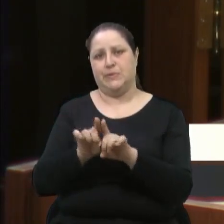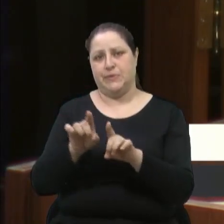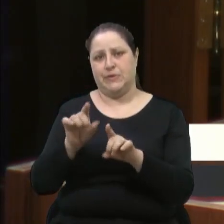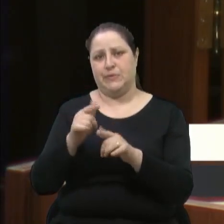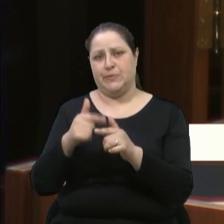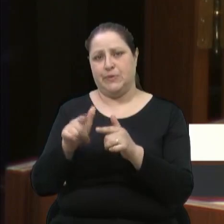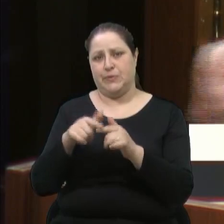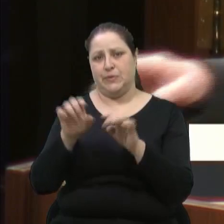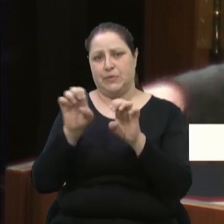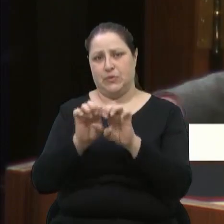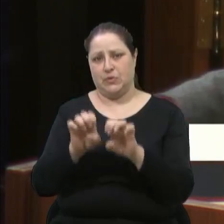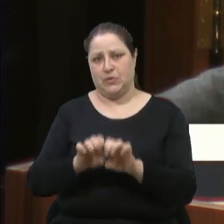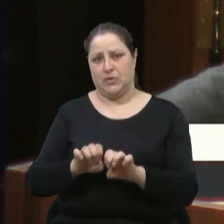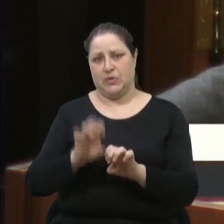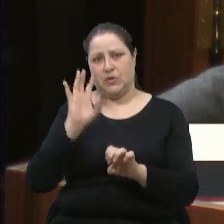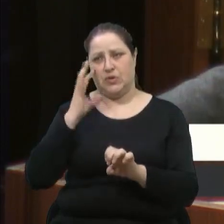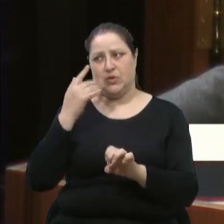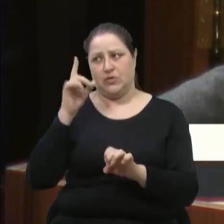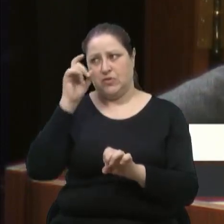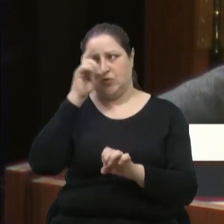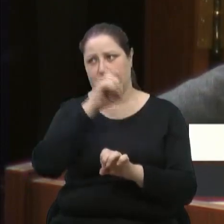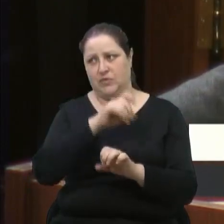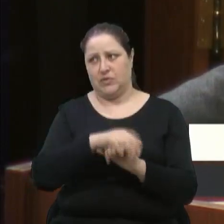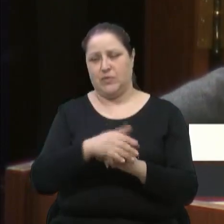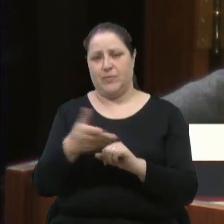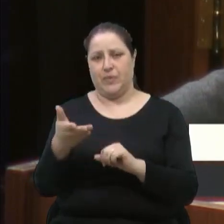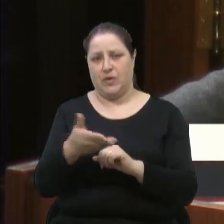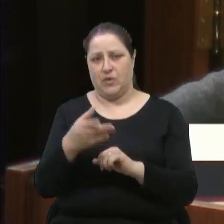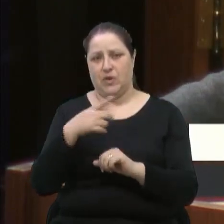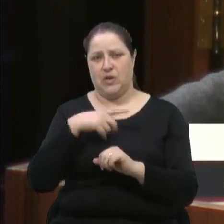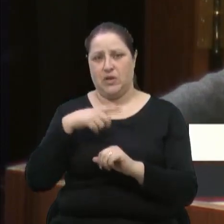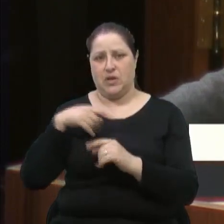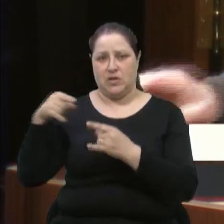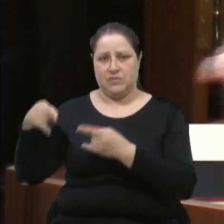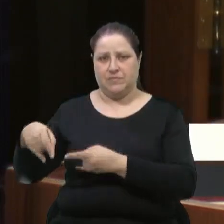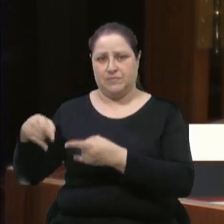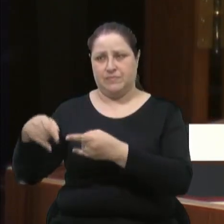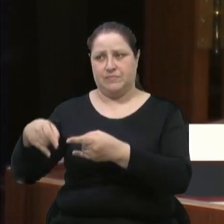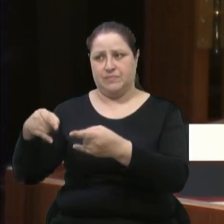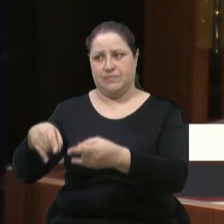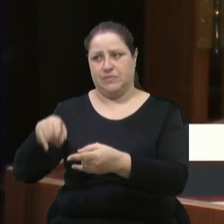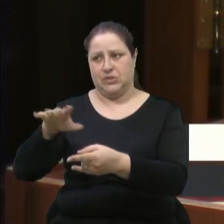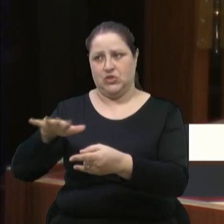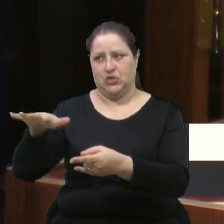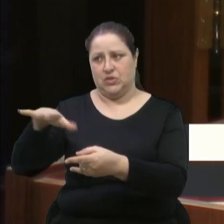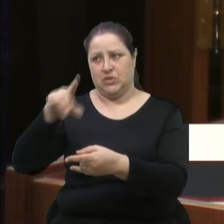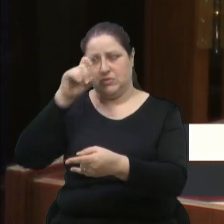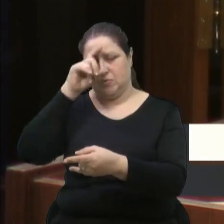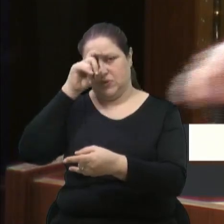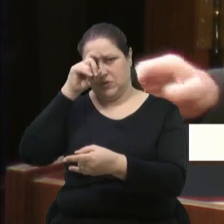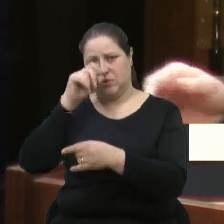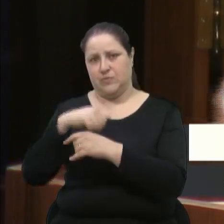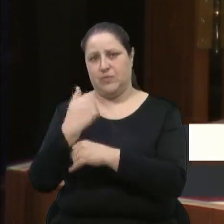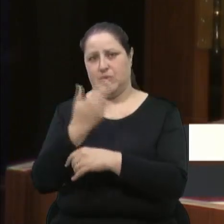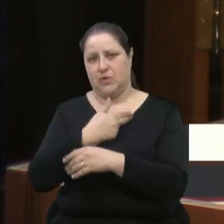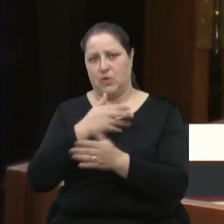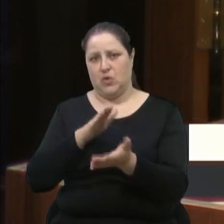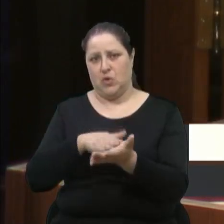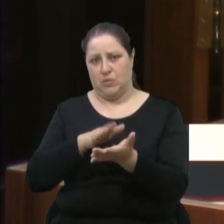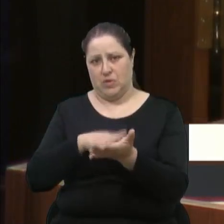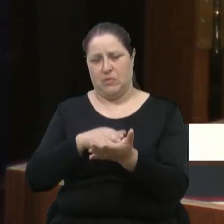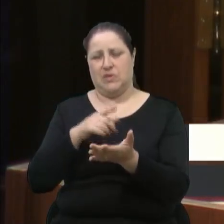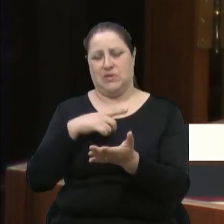solução. E agora, com os leitos do Hospital Geral, um assunto polêmico, eu sei, cobrado por nós e por todos, que